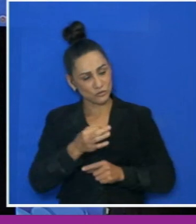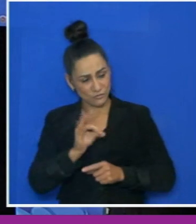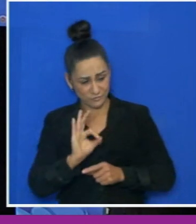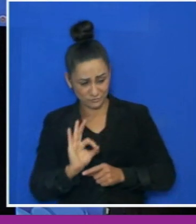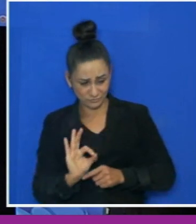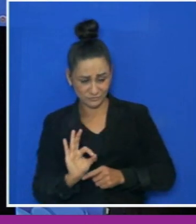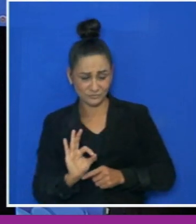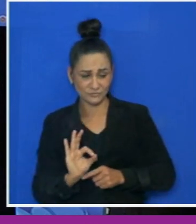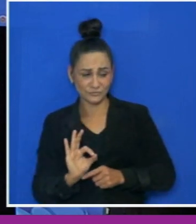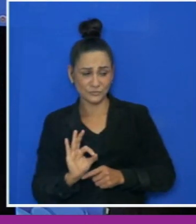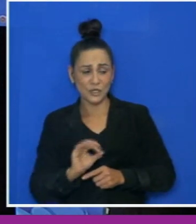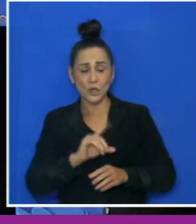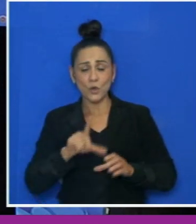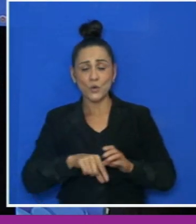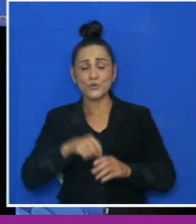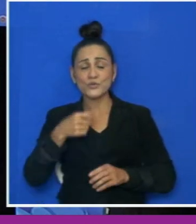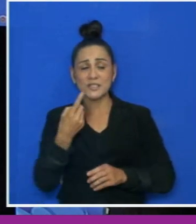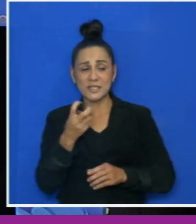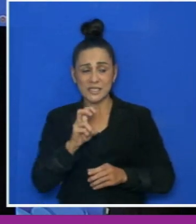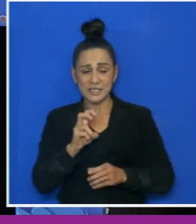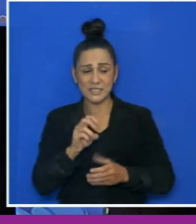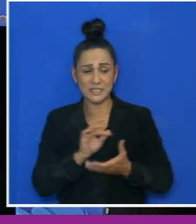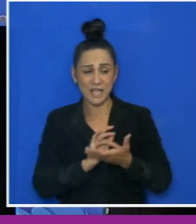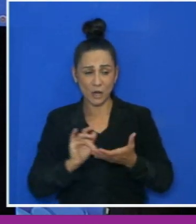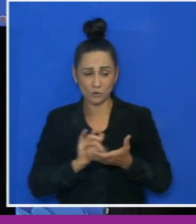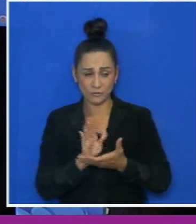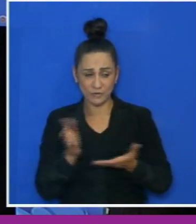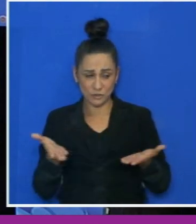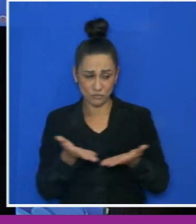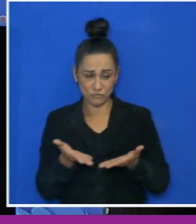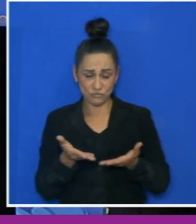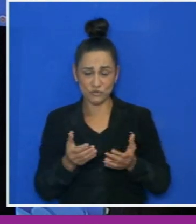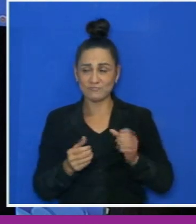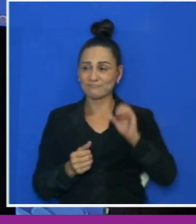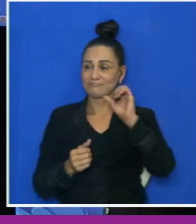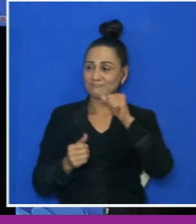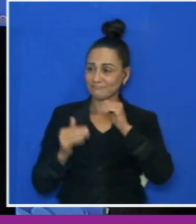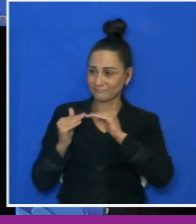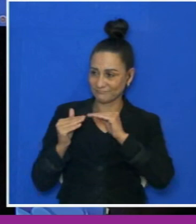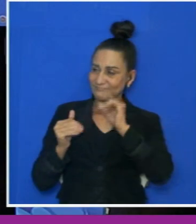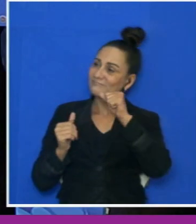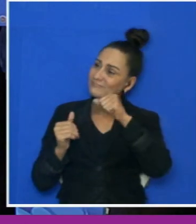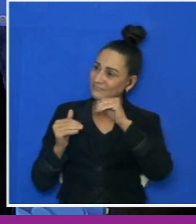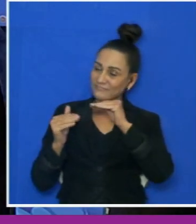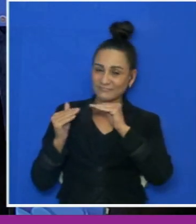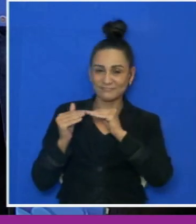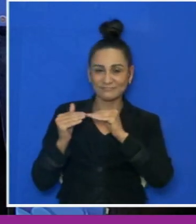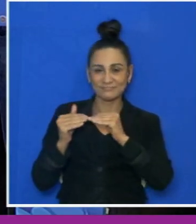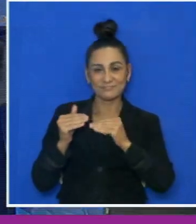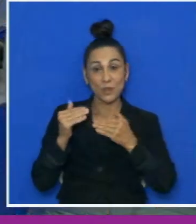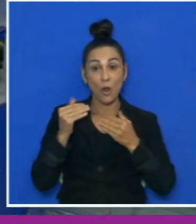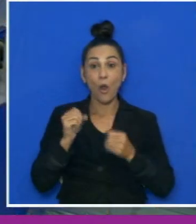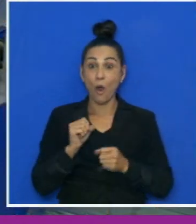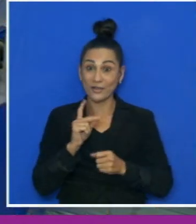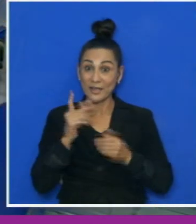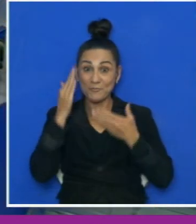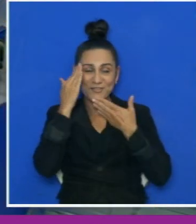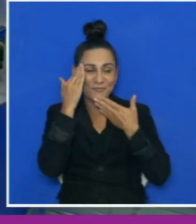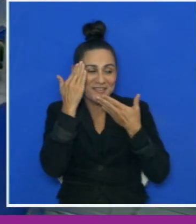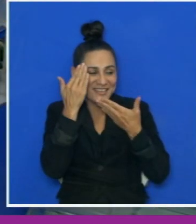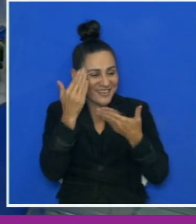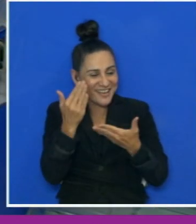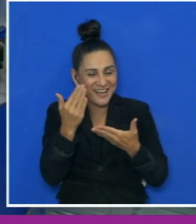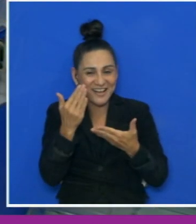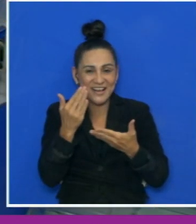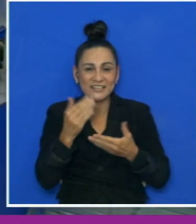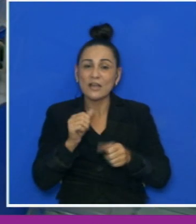confirmam, senhores auditores, os 15 números sorteados da Loto Fácil? Sim, confirmo. Sim, confirmo. Ok, muito obrigado, senhores